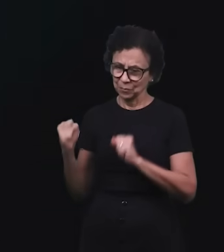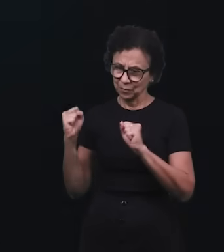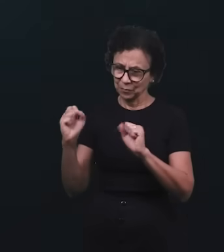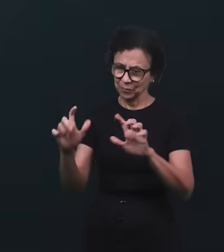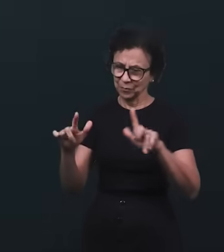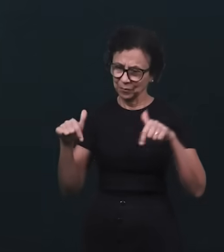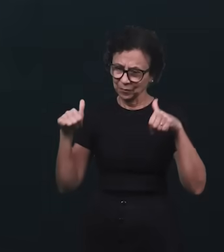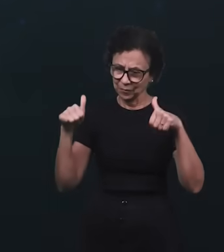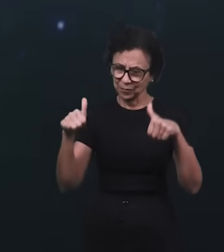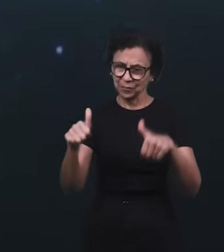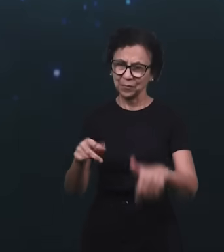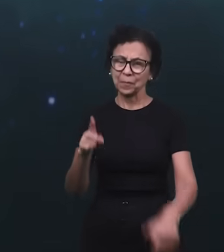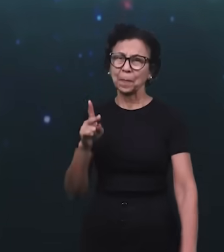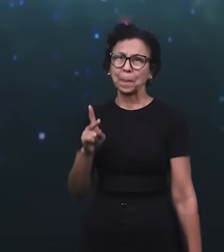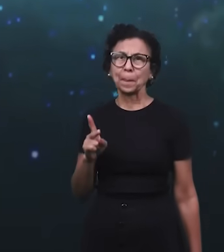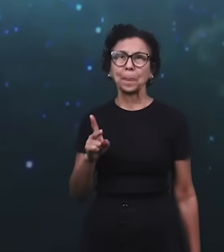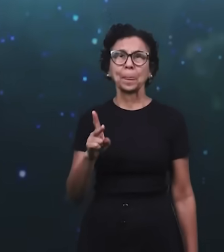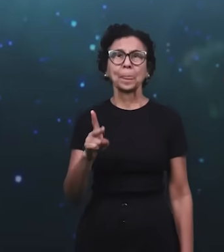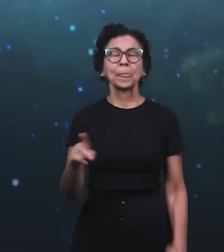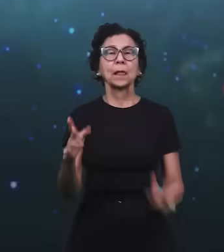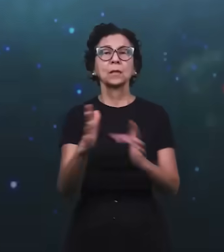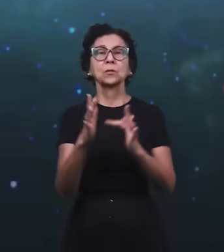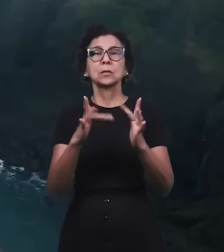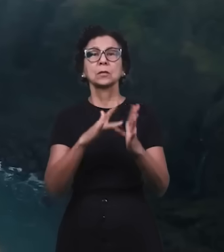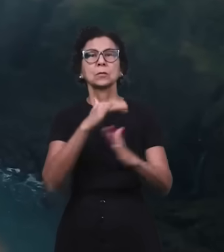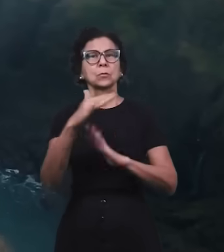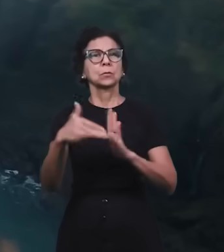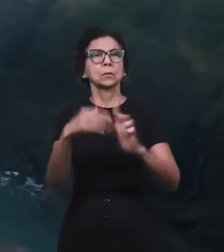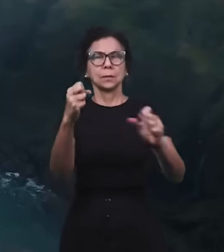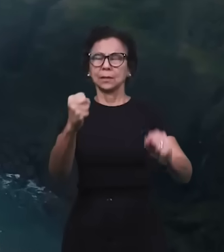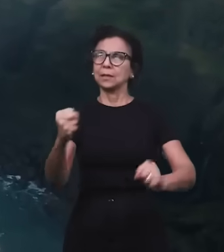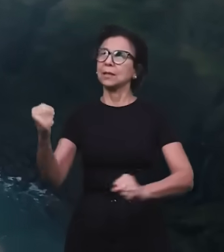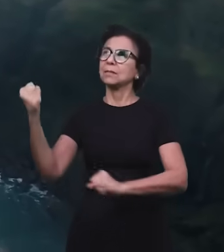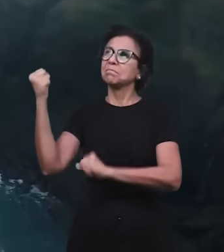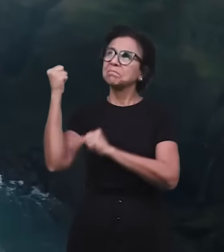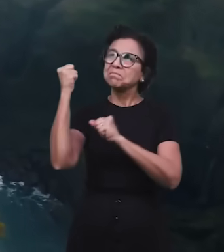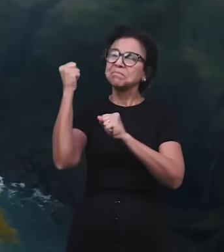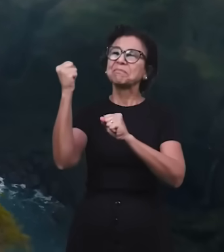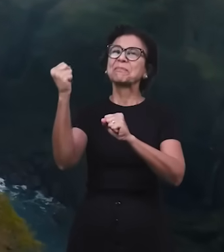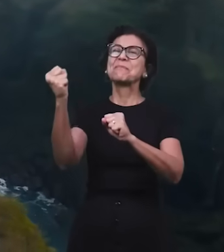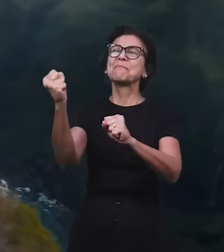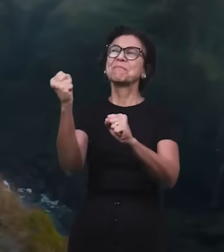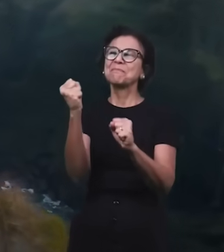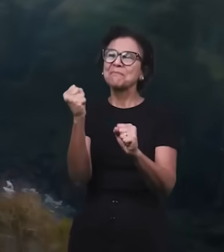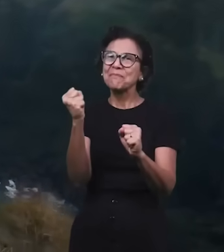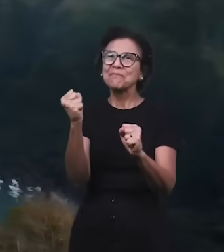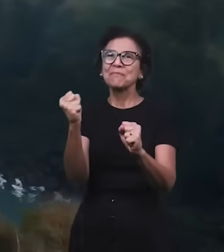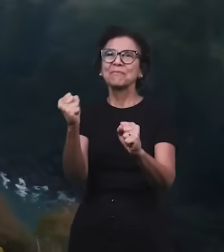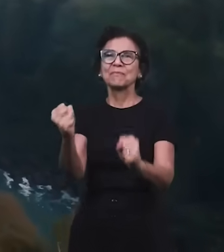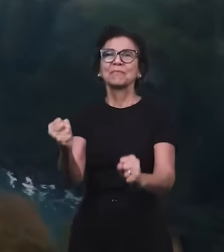Poderoso Ele é, poderoso Ele